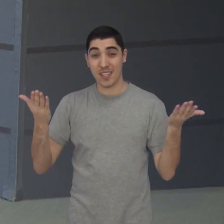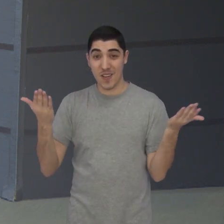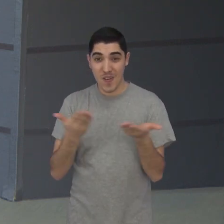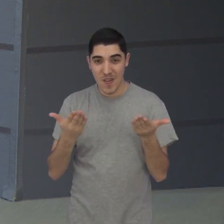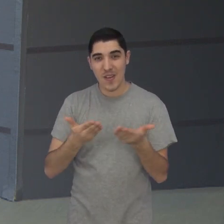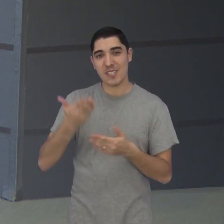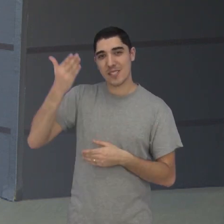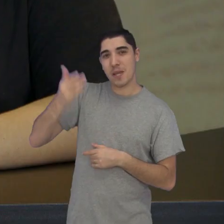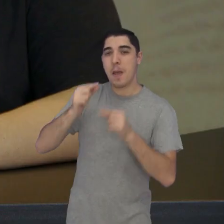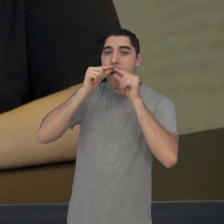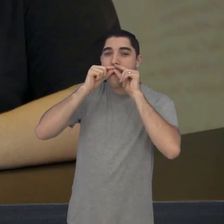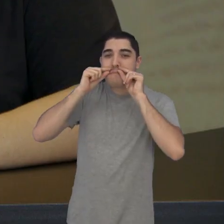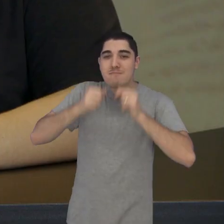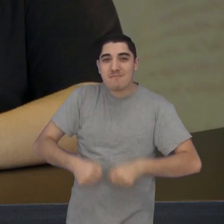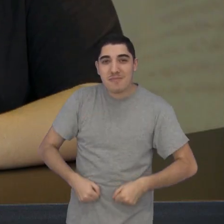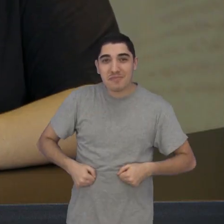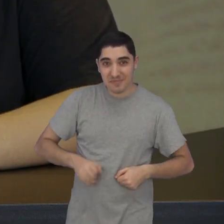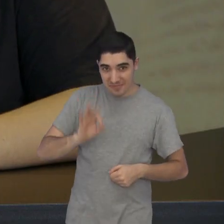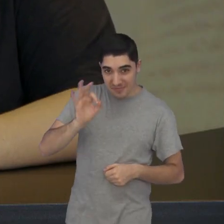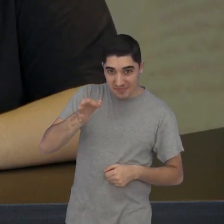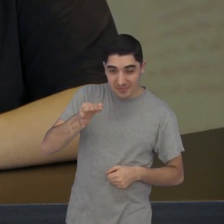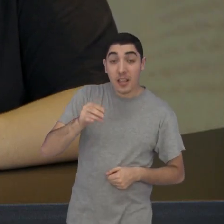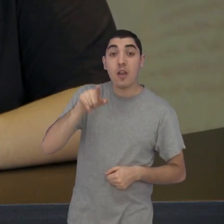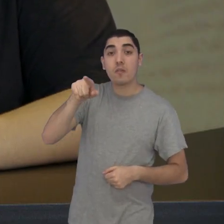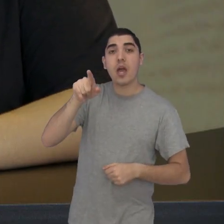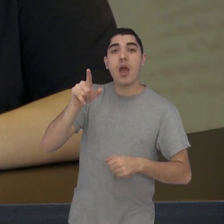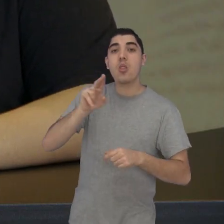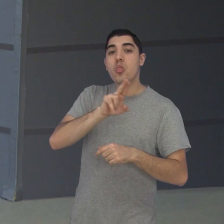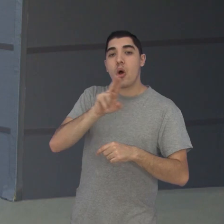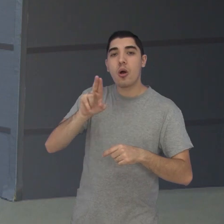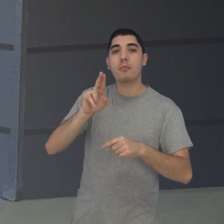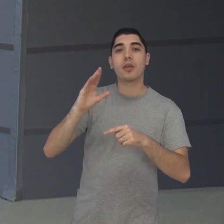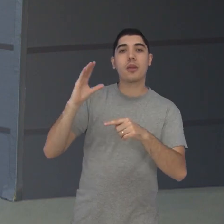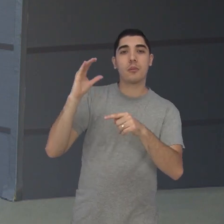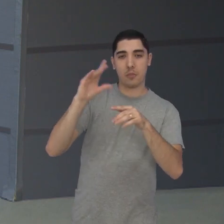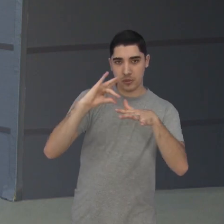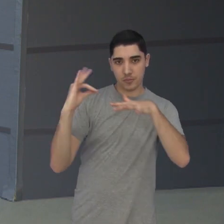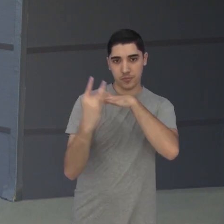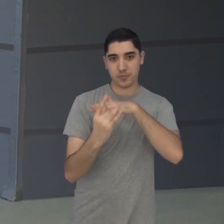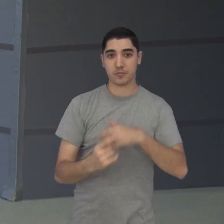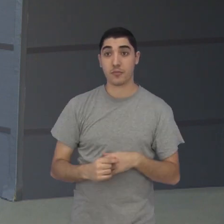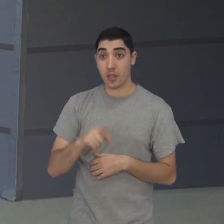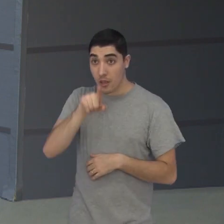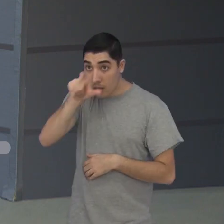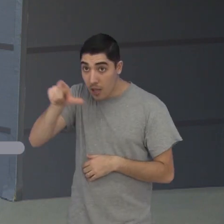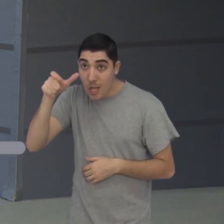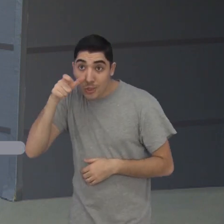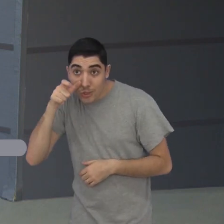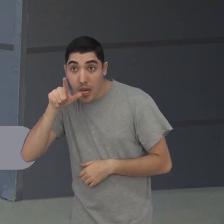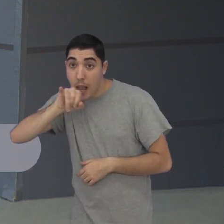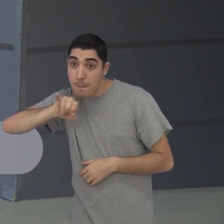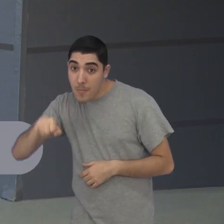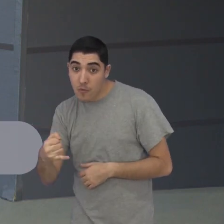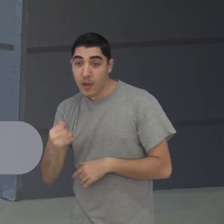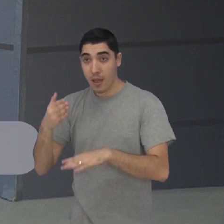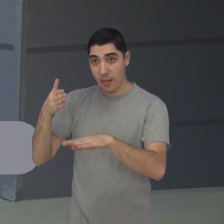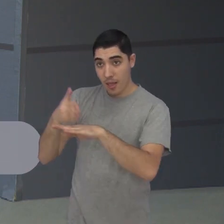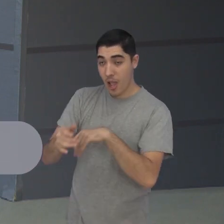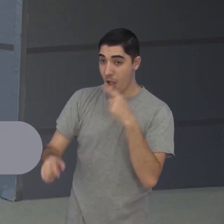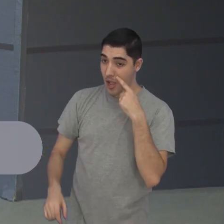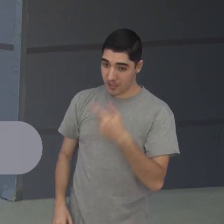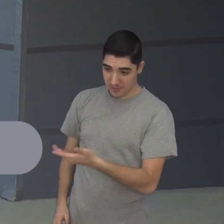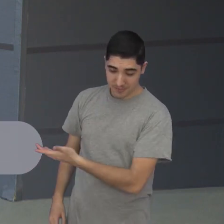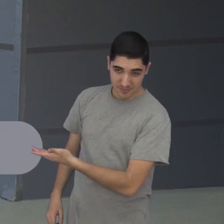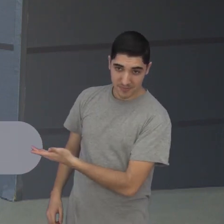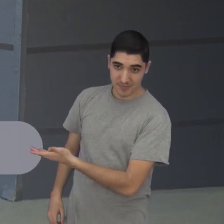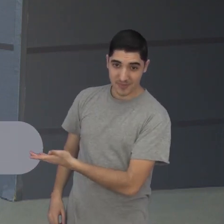e senhores, esse foi Mazzaropinho, é isso? Reforça suas redes sociais pra gente aí. Você tá assistindo, já aproveita e entra